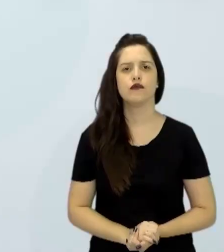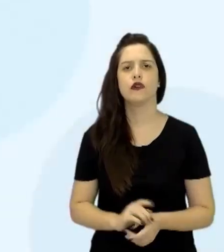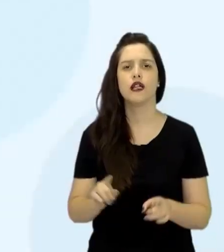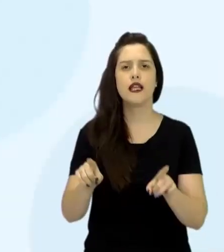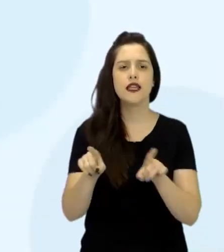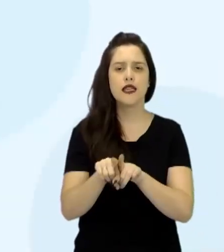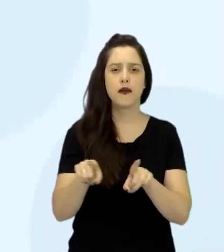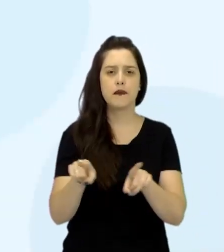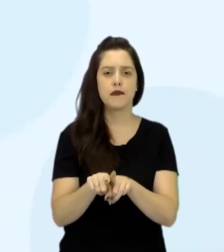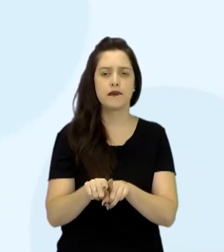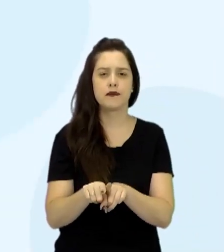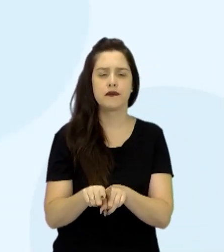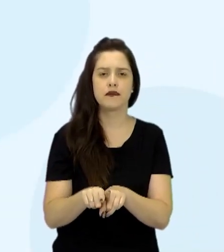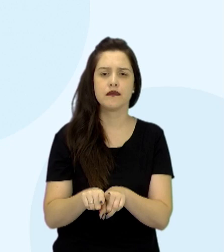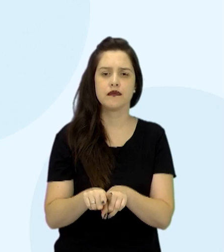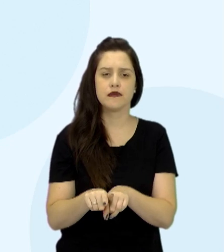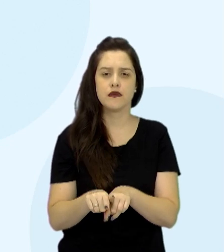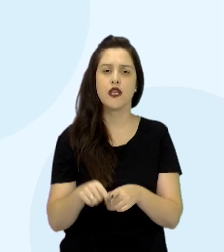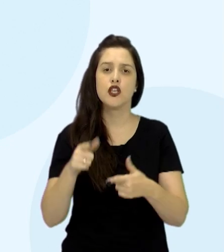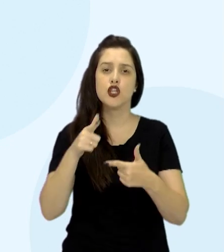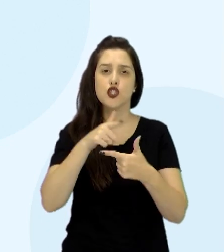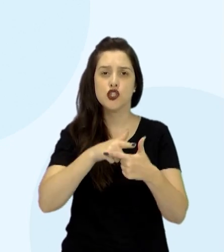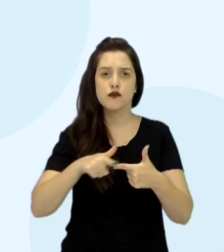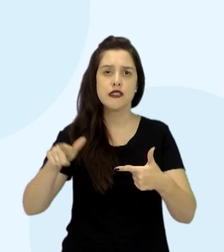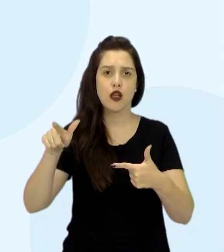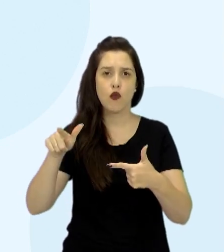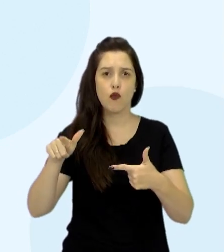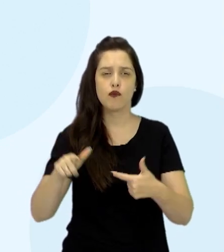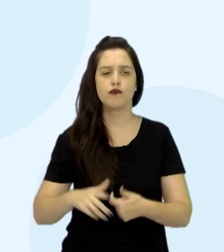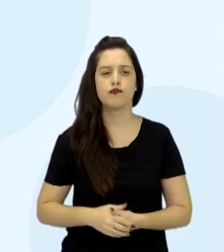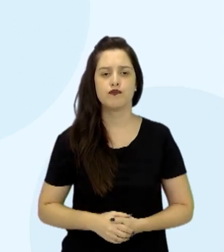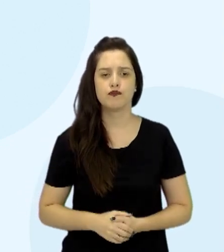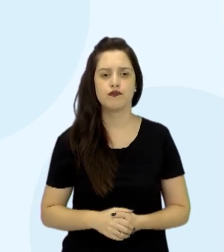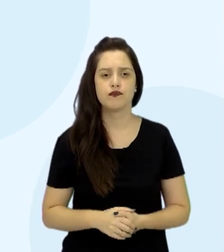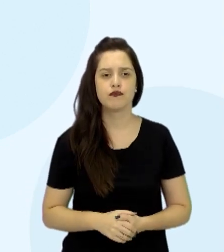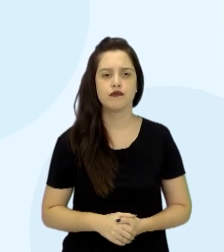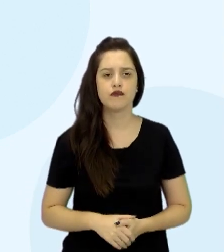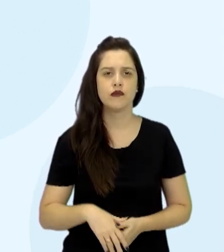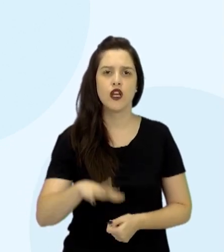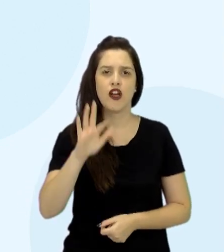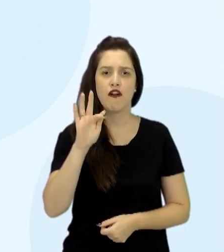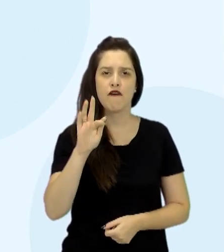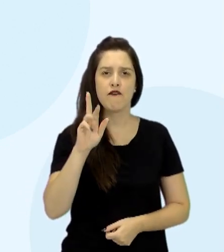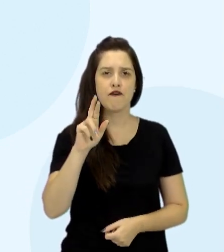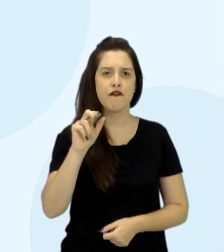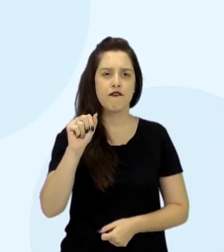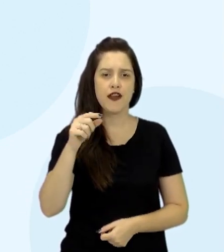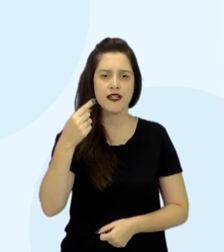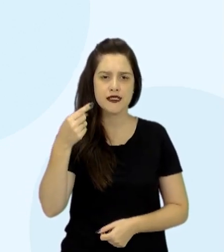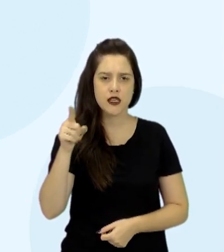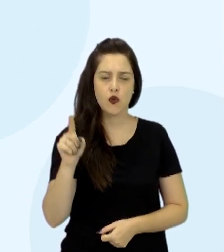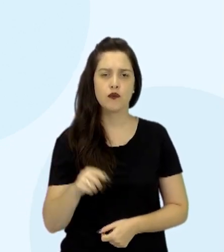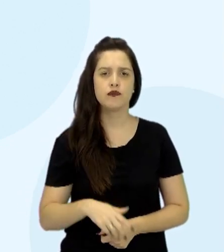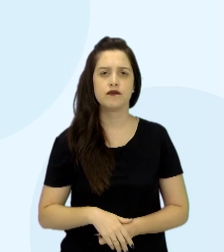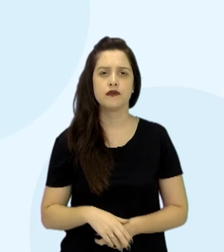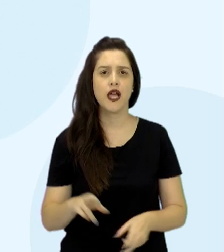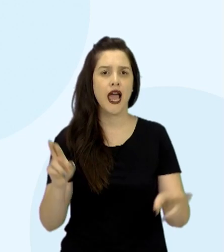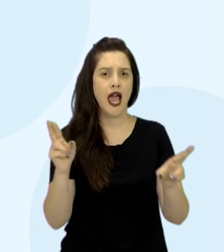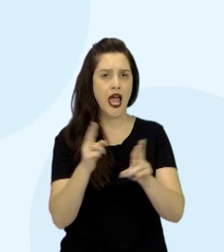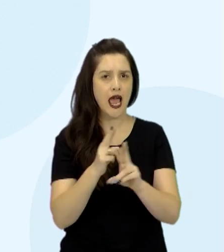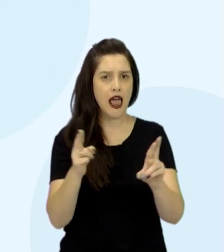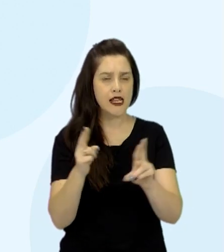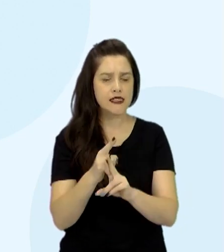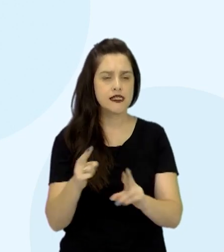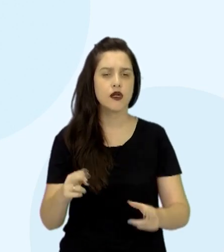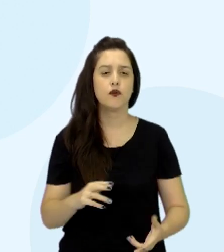Também tem uma ideia da divisão, né? A fração, a relação entre as